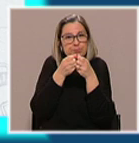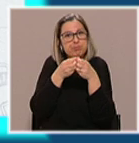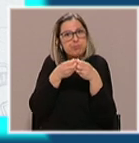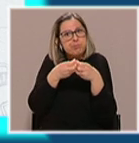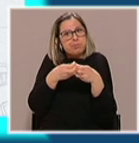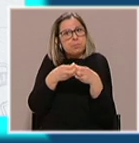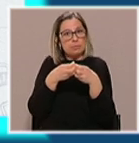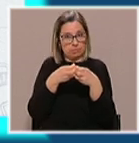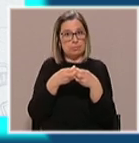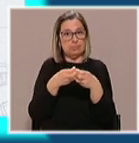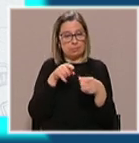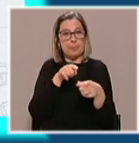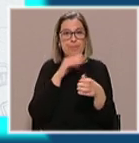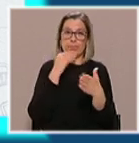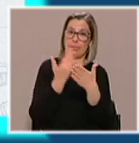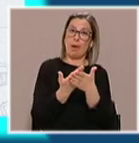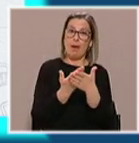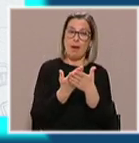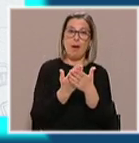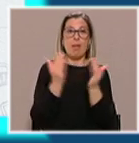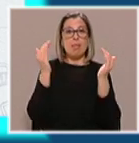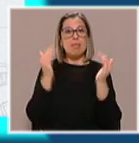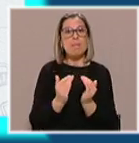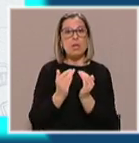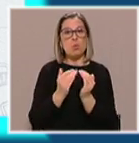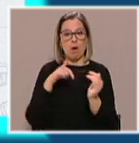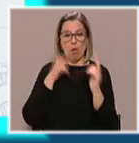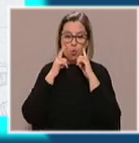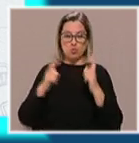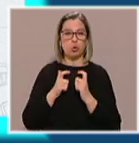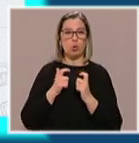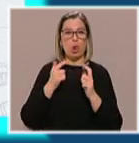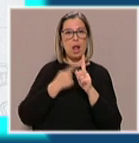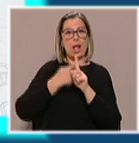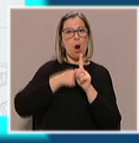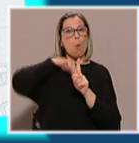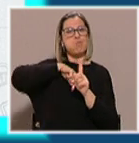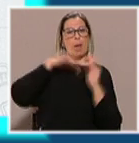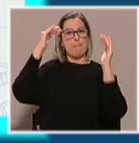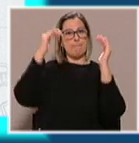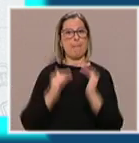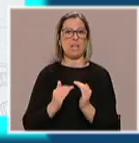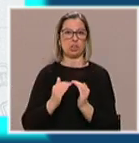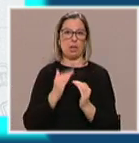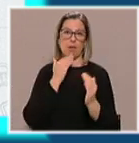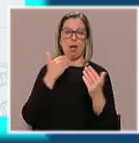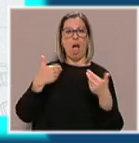calor vai desencadear a diminuição da temperatura e assim repor o valor normal